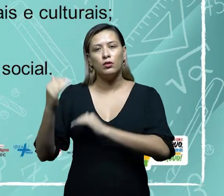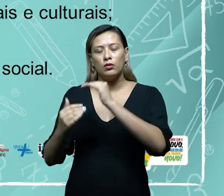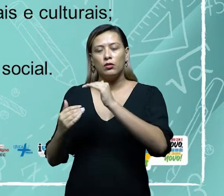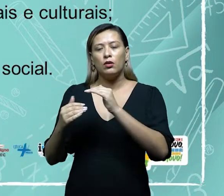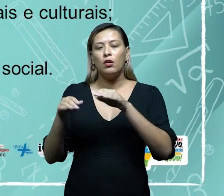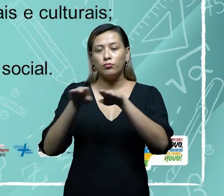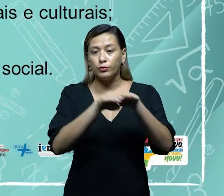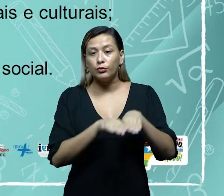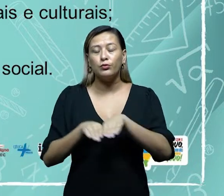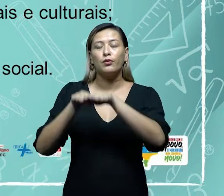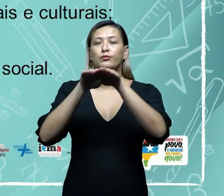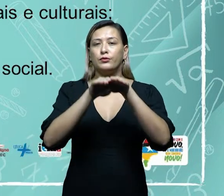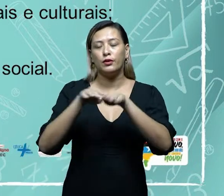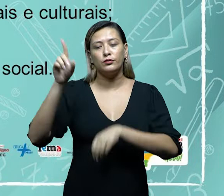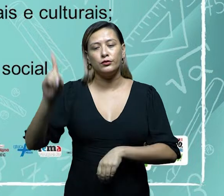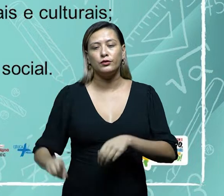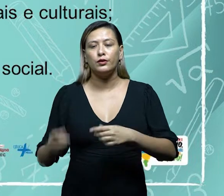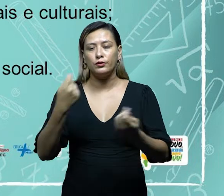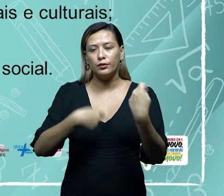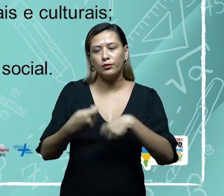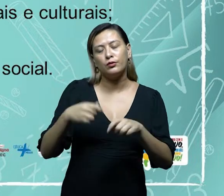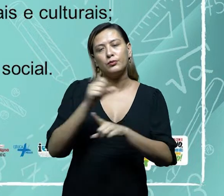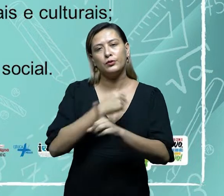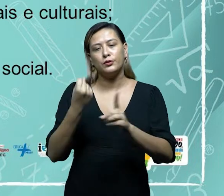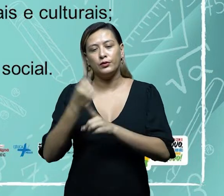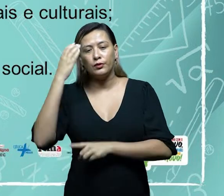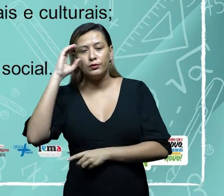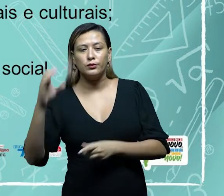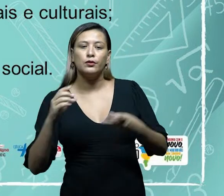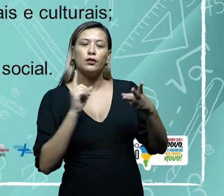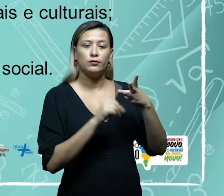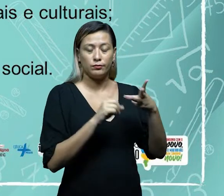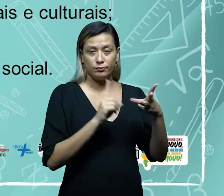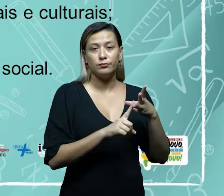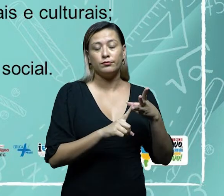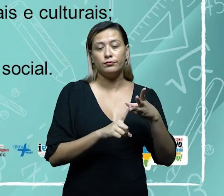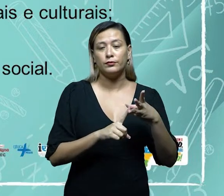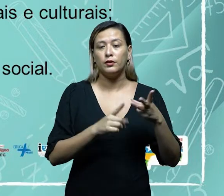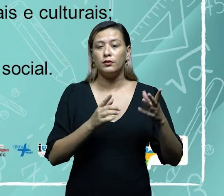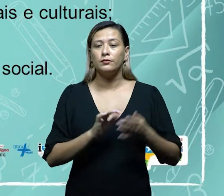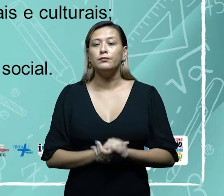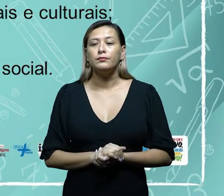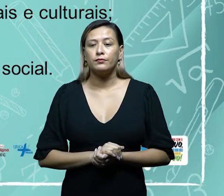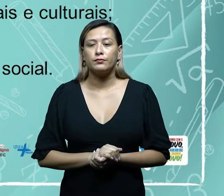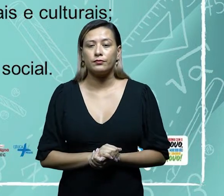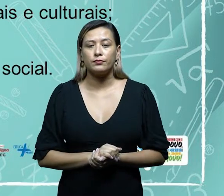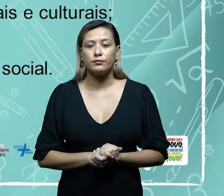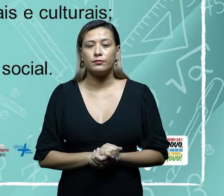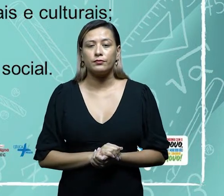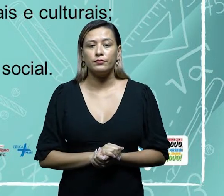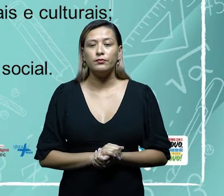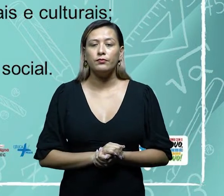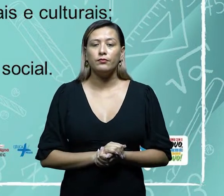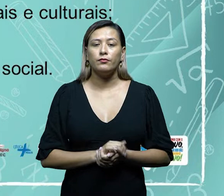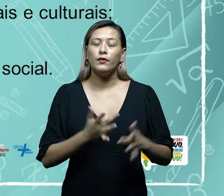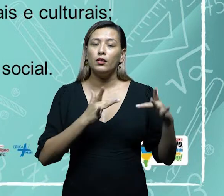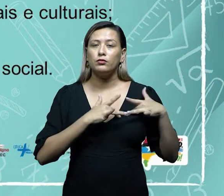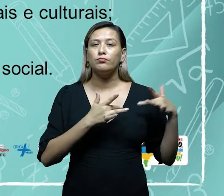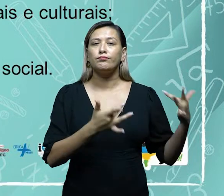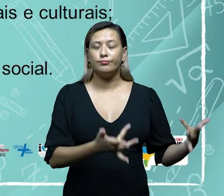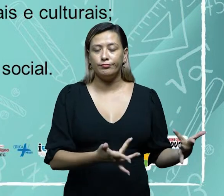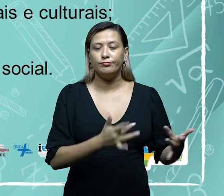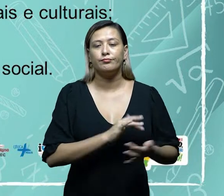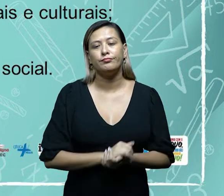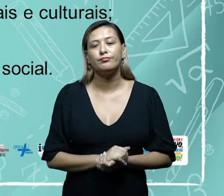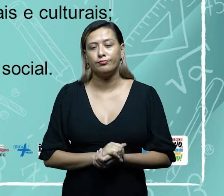direitos econômicos, sociais e culturais. E temos os direitos de terceira geração, onde eles correspondem, de fato, ao direito de